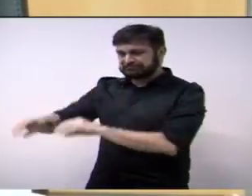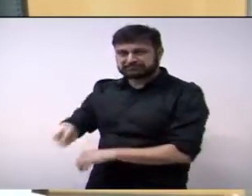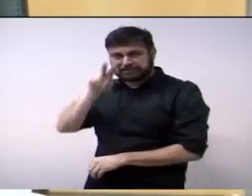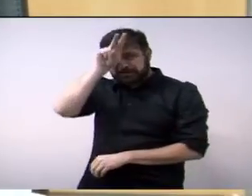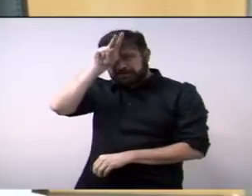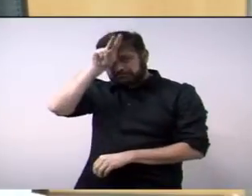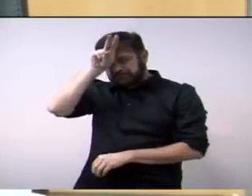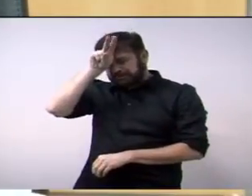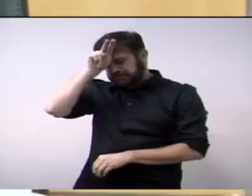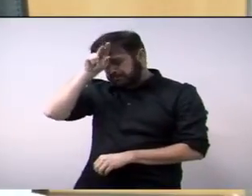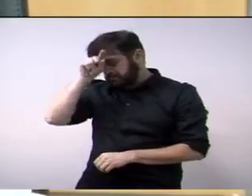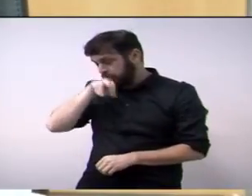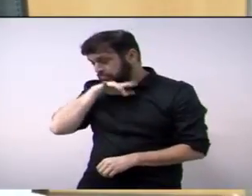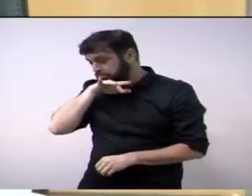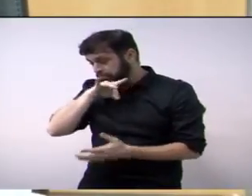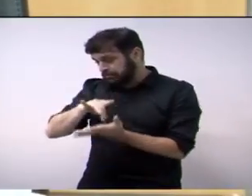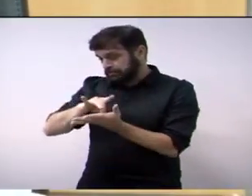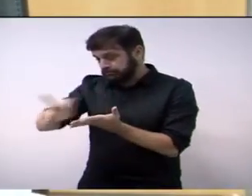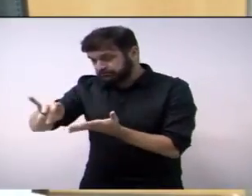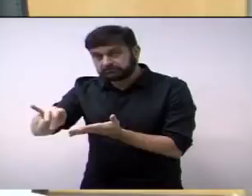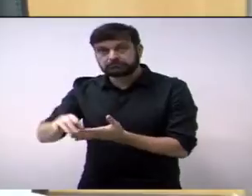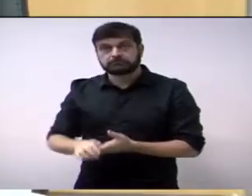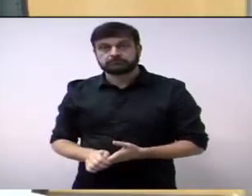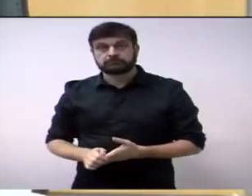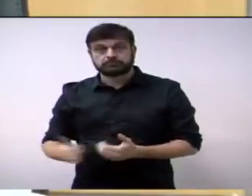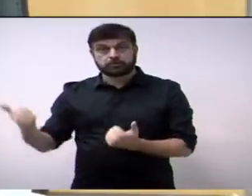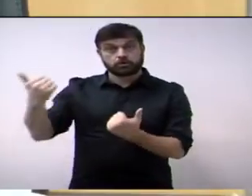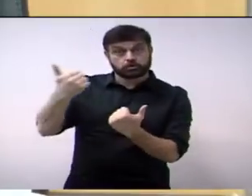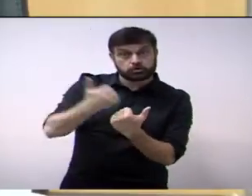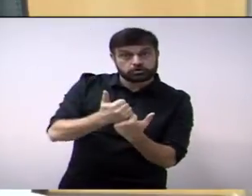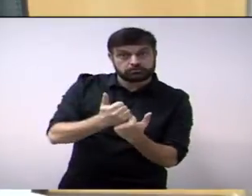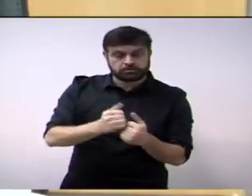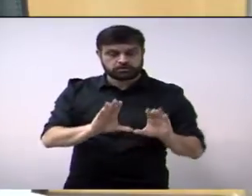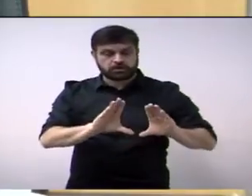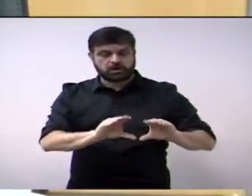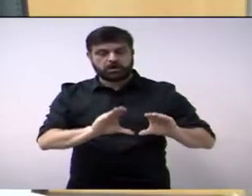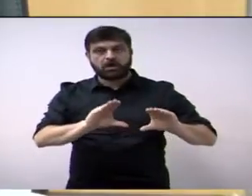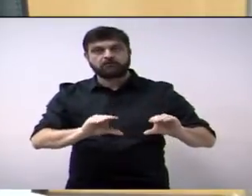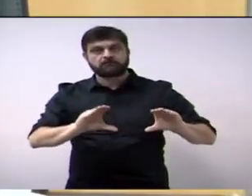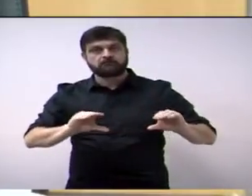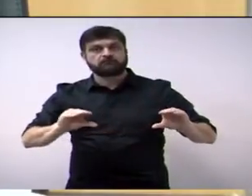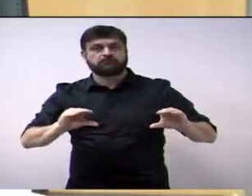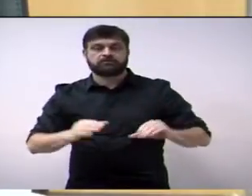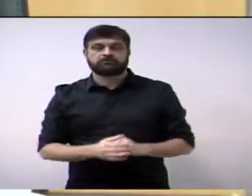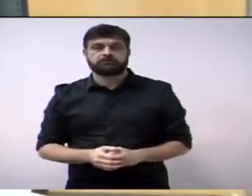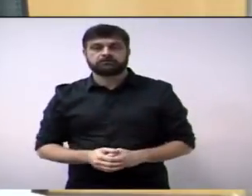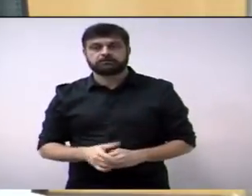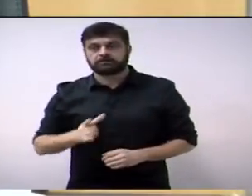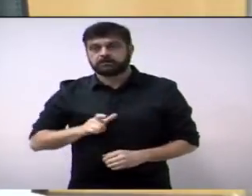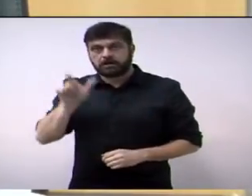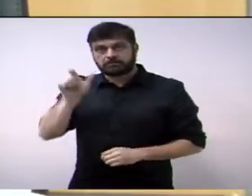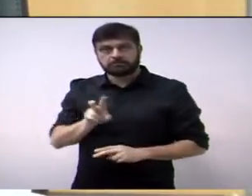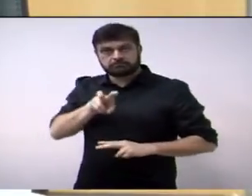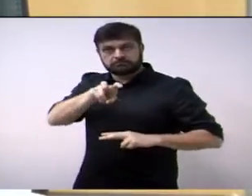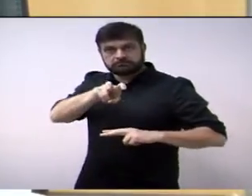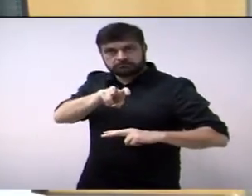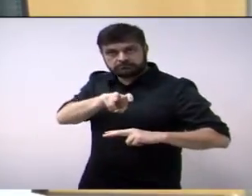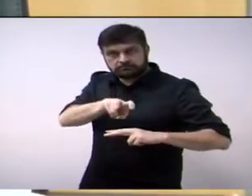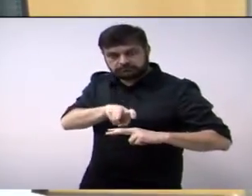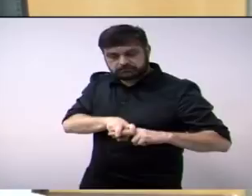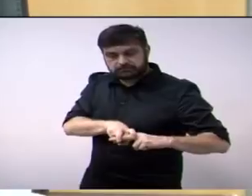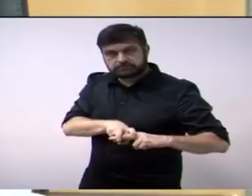todo danificado, e colocaram as poltronas, aonde a pessoa que vai sentar tem